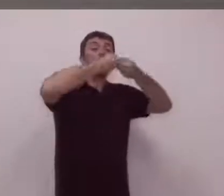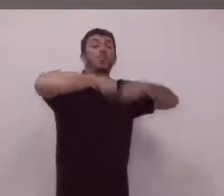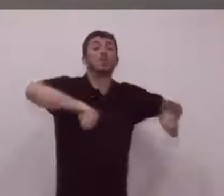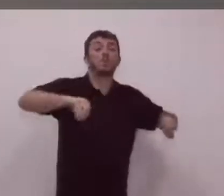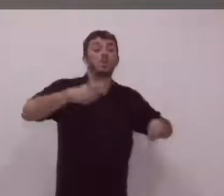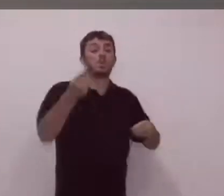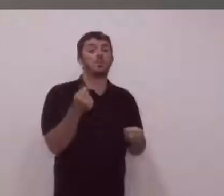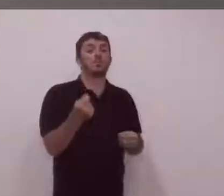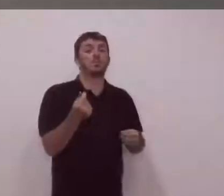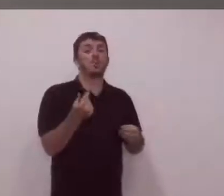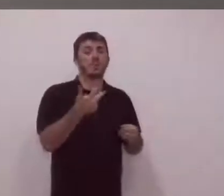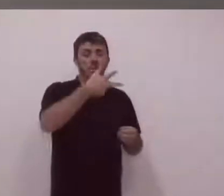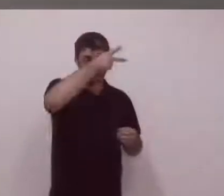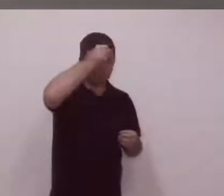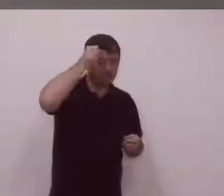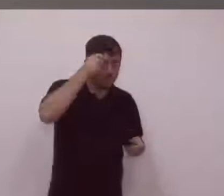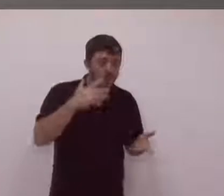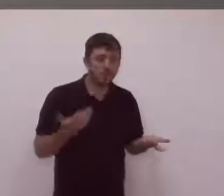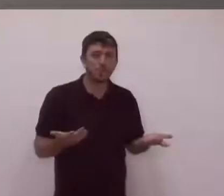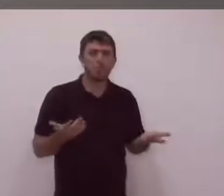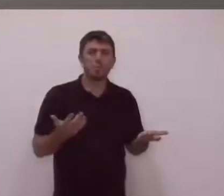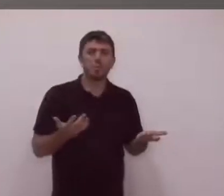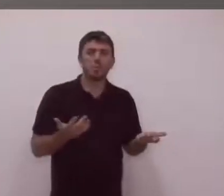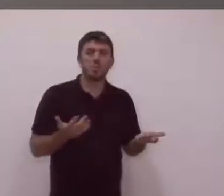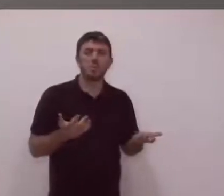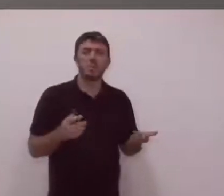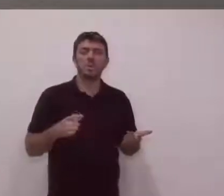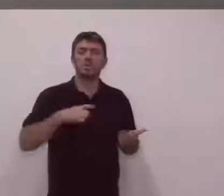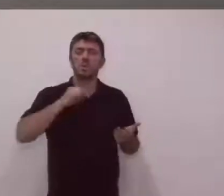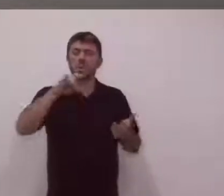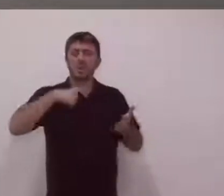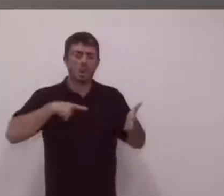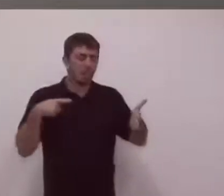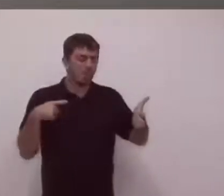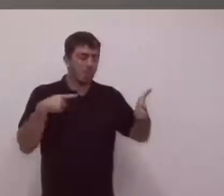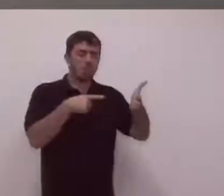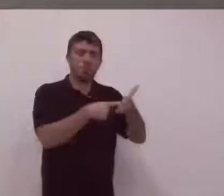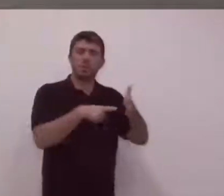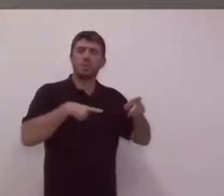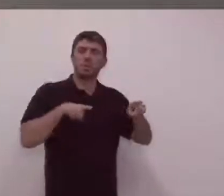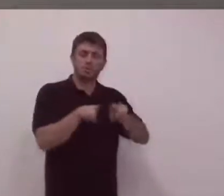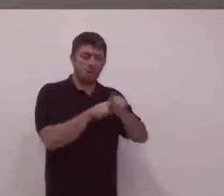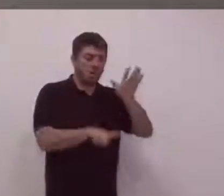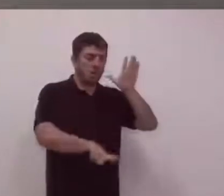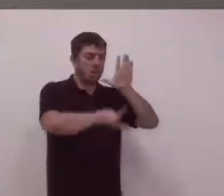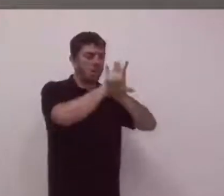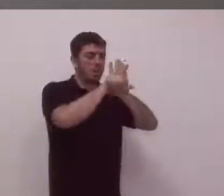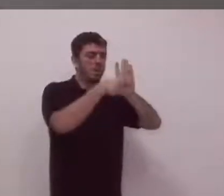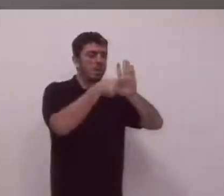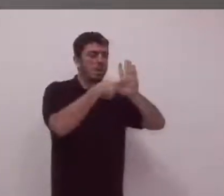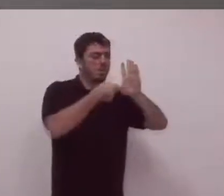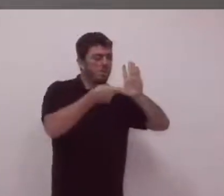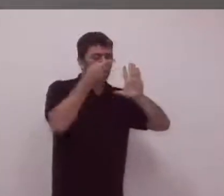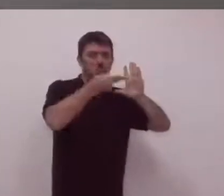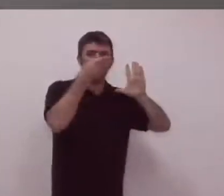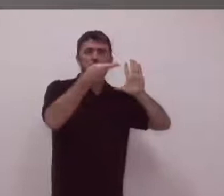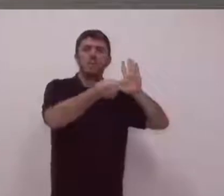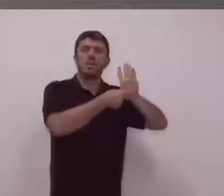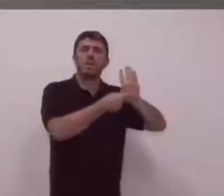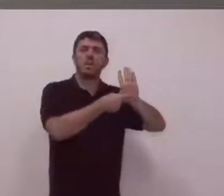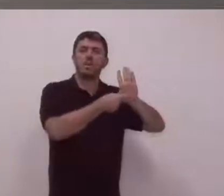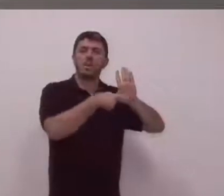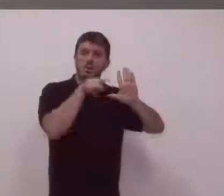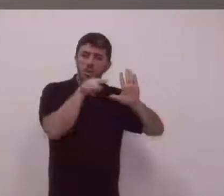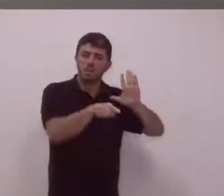se na própria denúncia se na própria lei de improbidade administrativa fala isso e discutimos de novamente